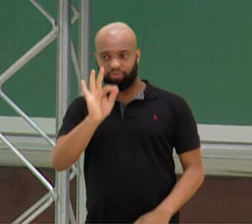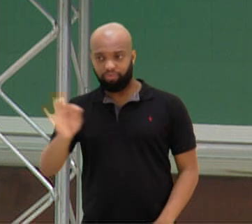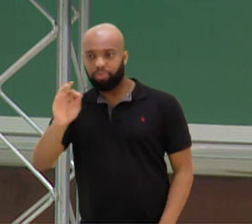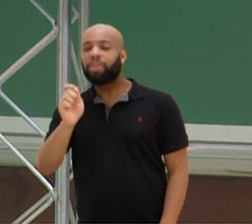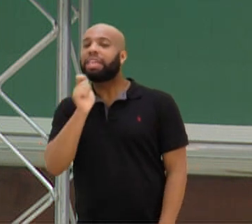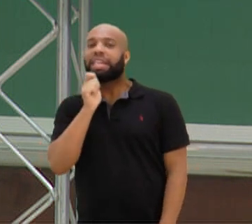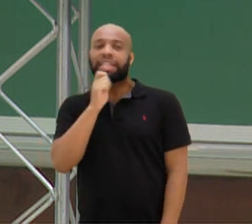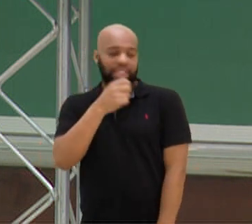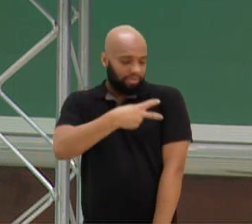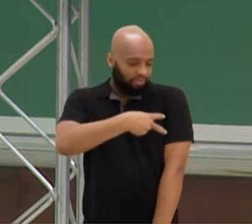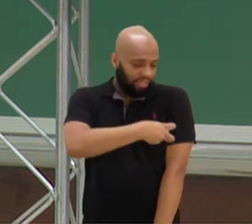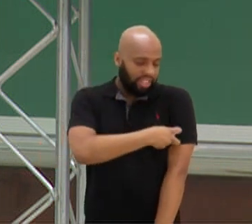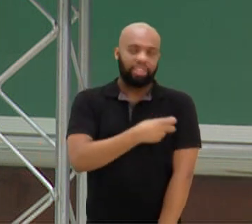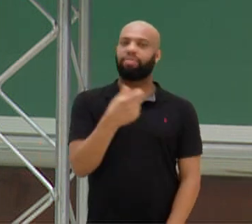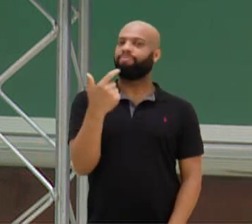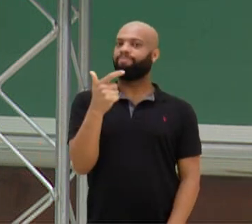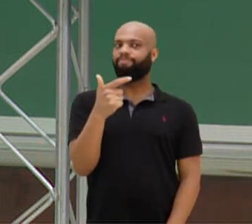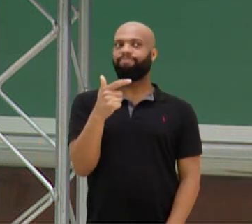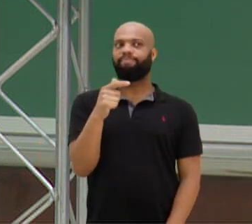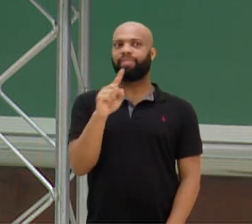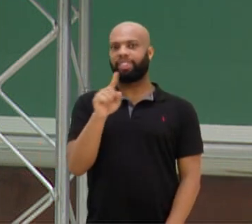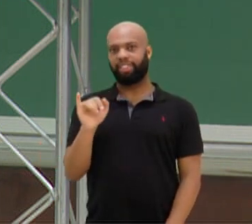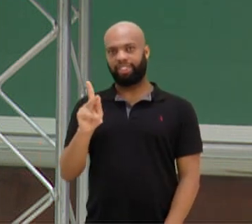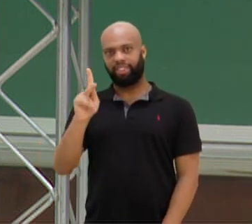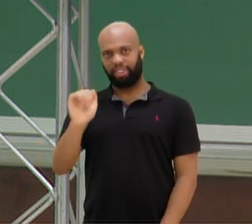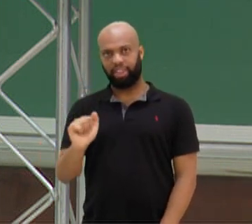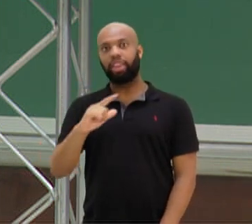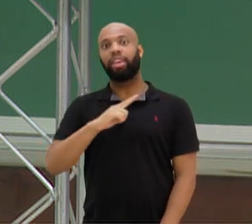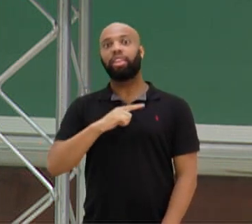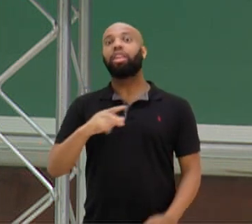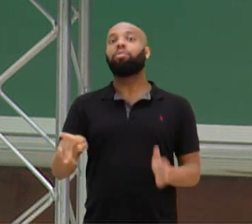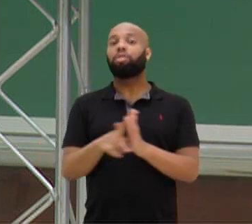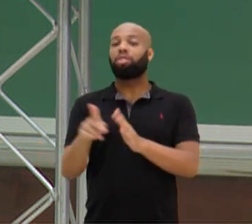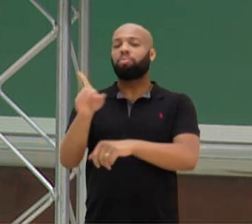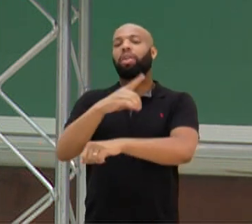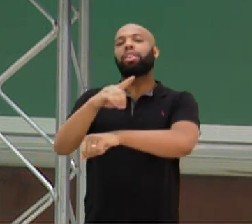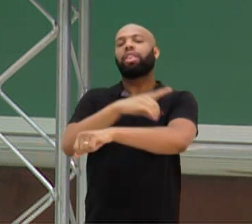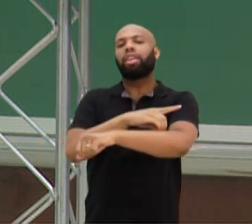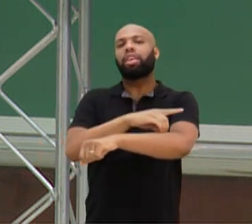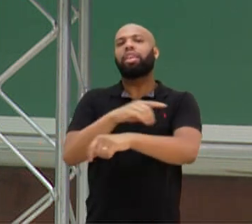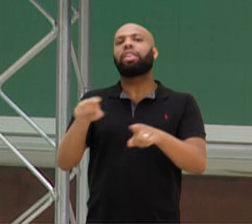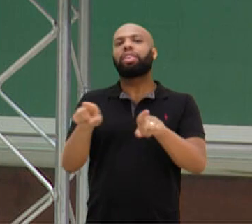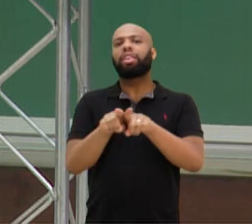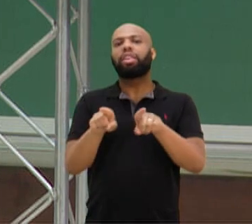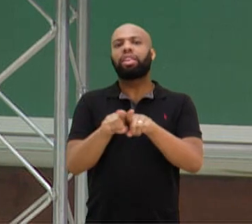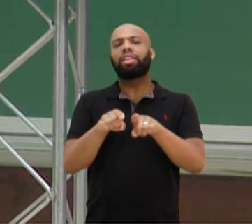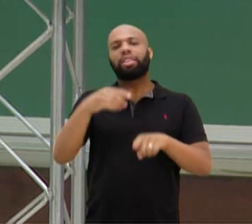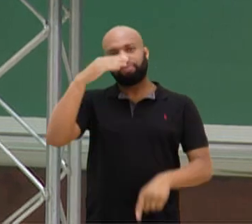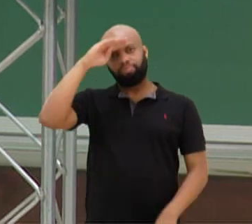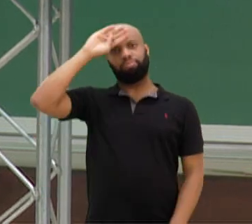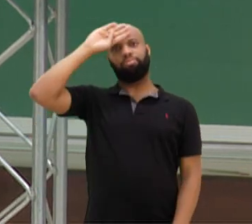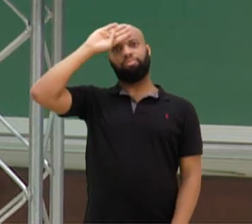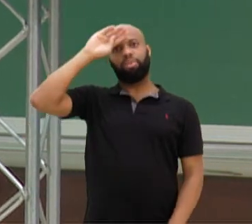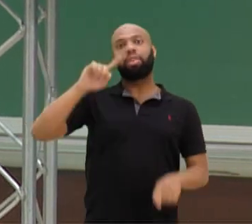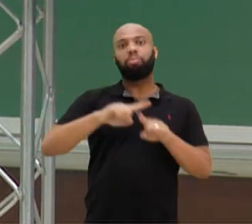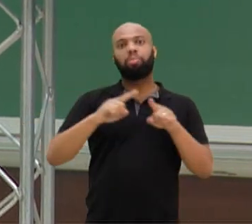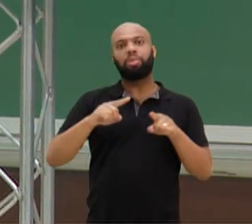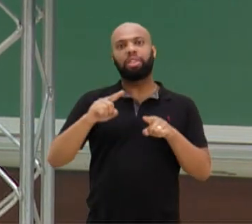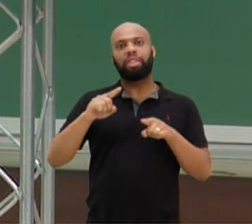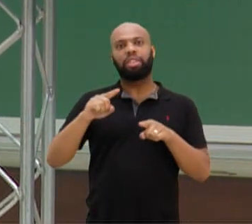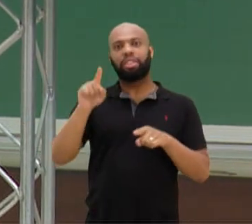ele, né? Para essa doença. A gente tem, no caso, para dengue e para febre amarela, mas para o Zika a gente não tem, tá?